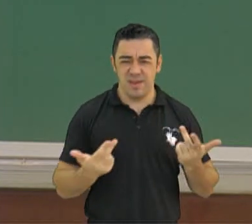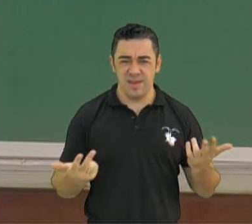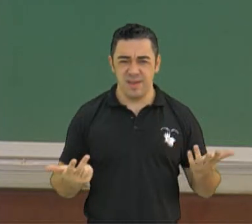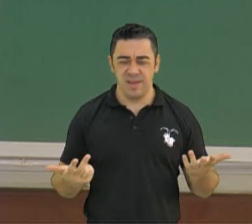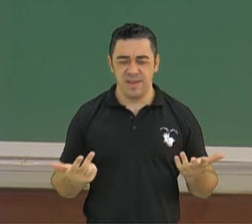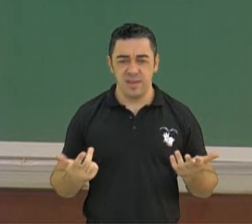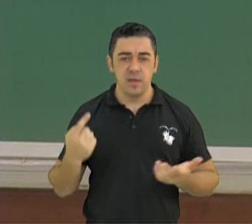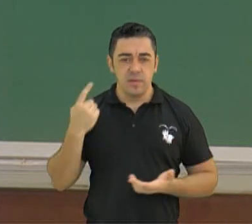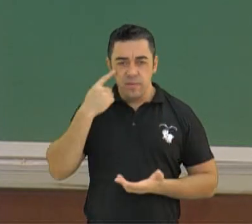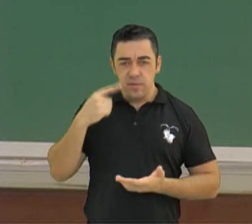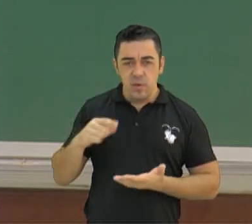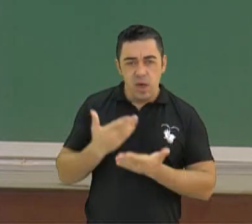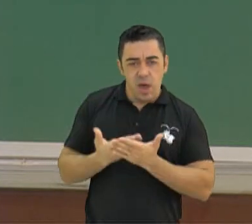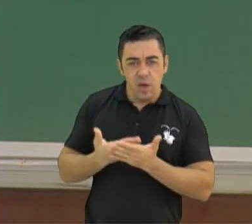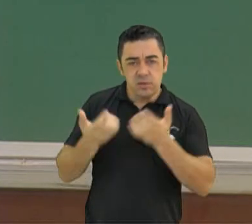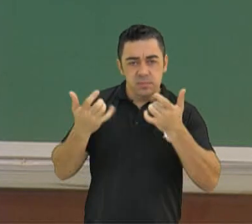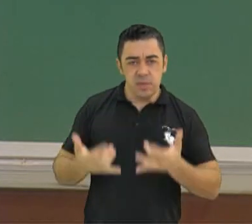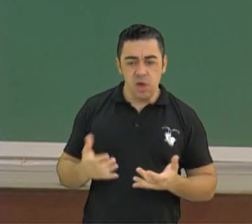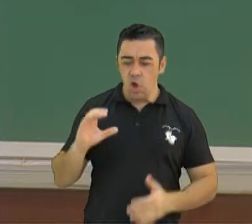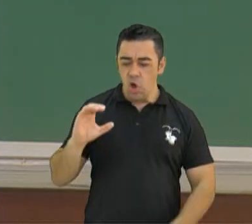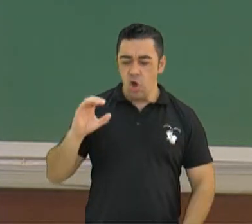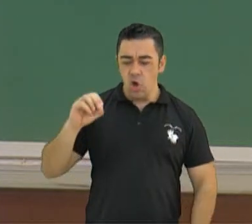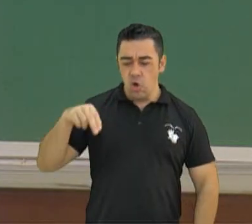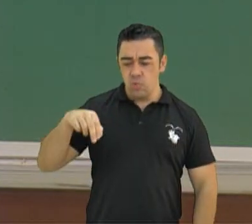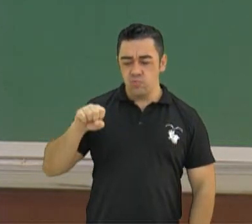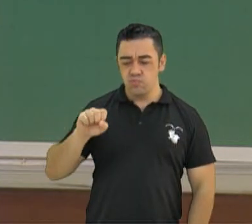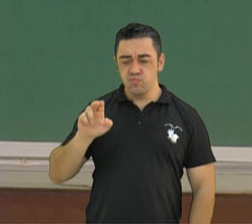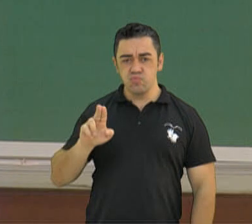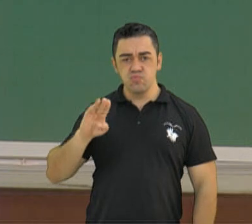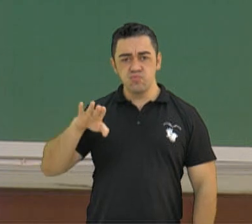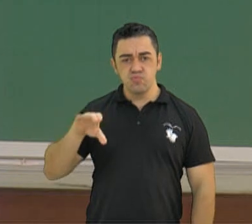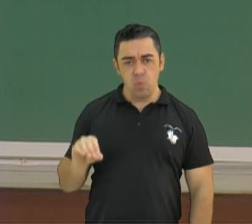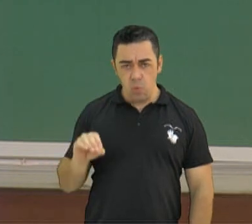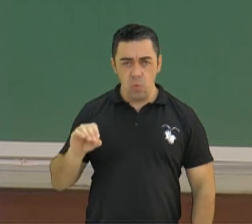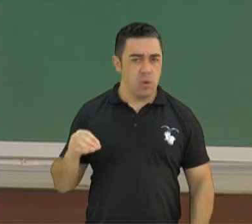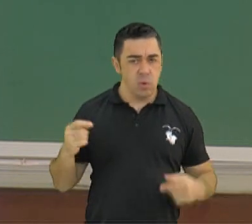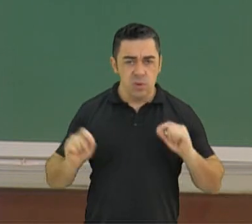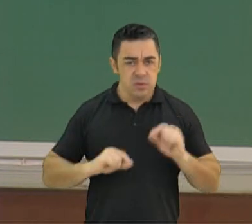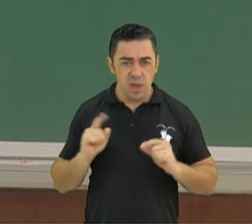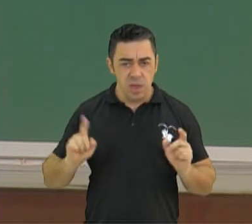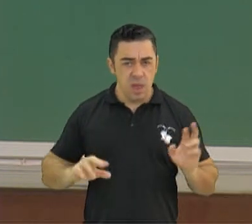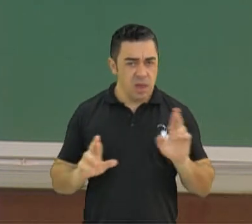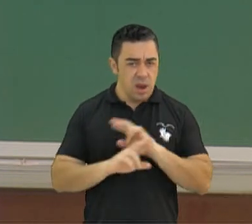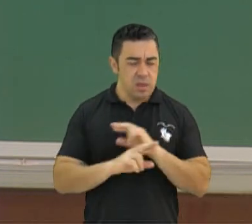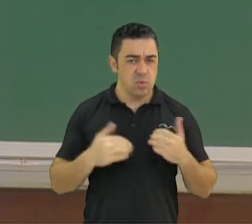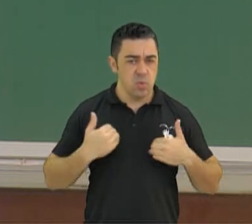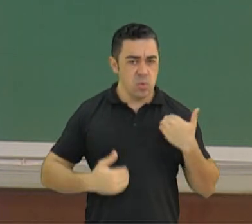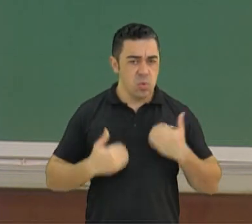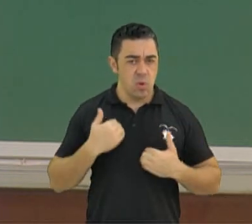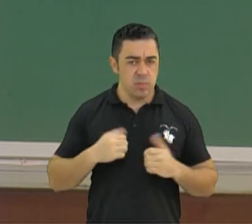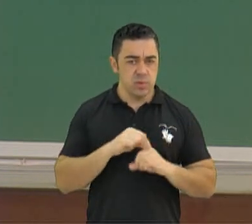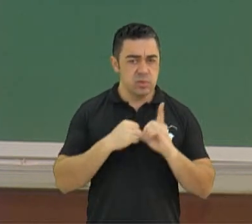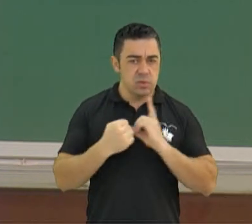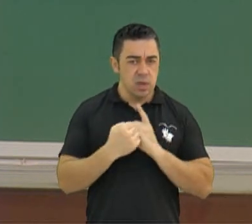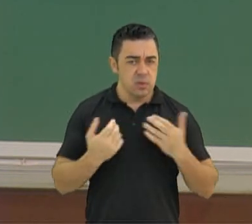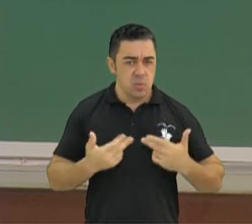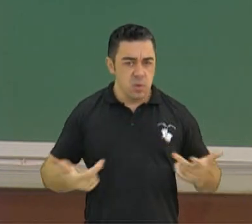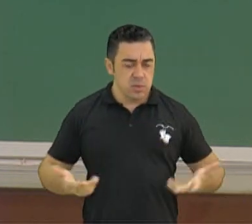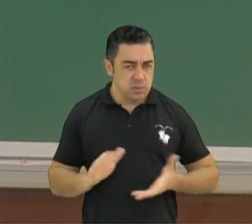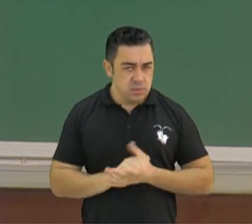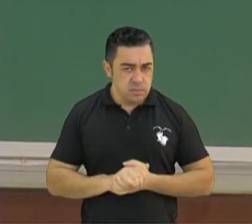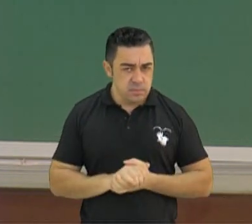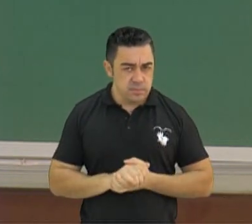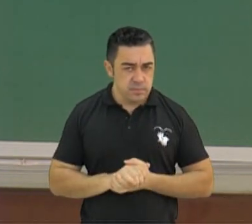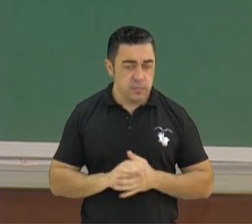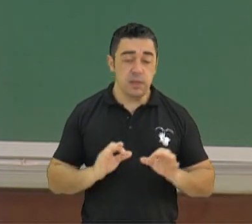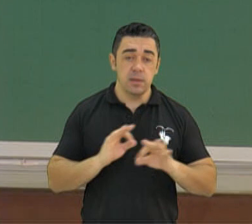desde a aula anterior sobre esse consumo que permeia essas relações entre o corpo e a sociedade, os produtos a ela associados.